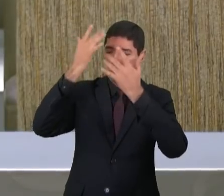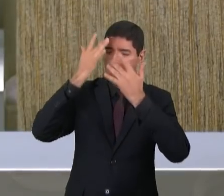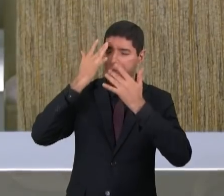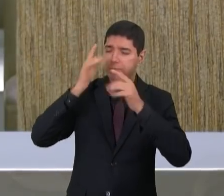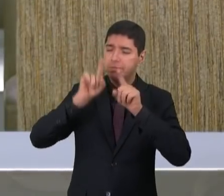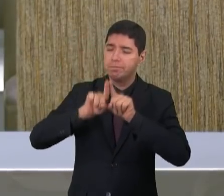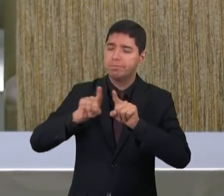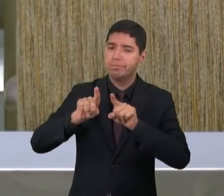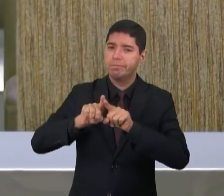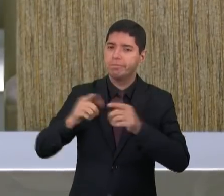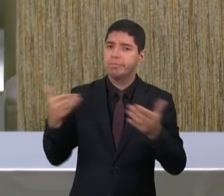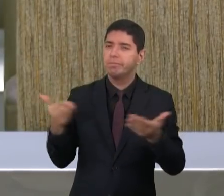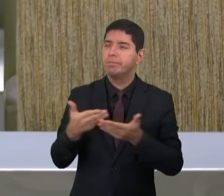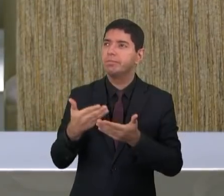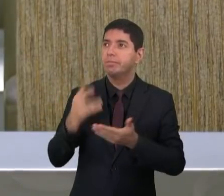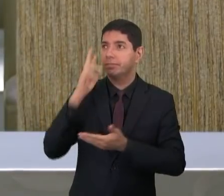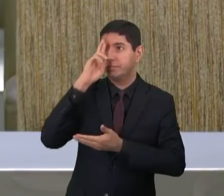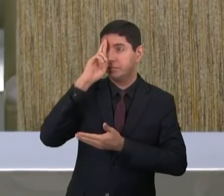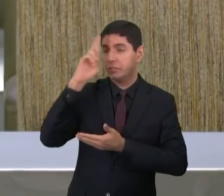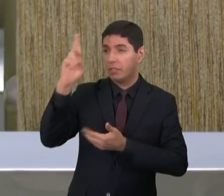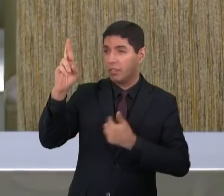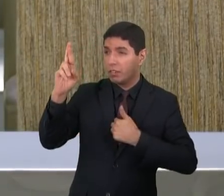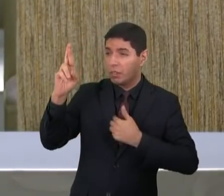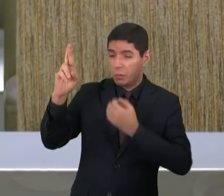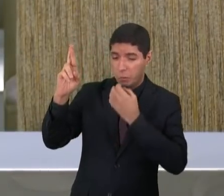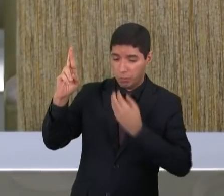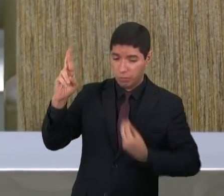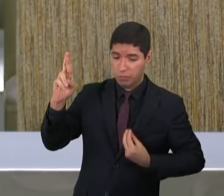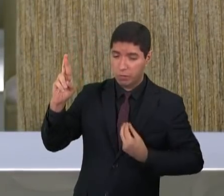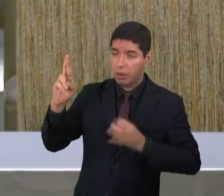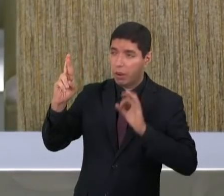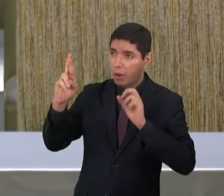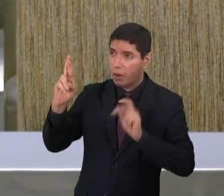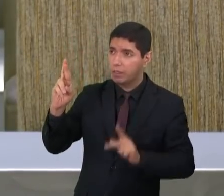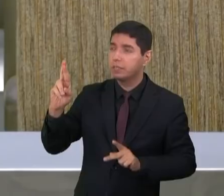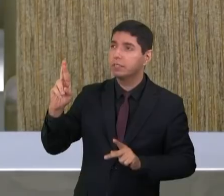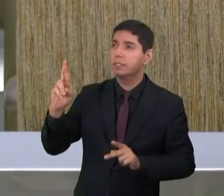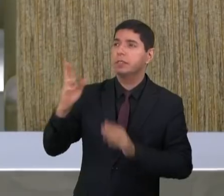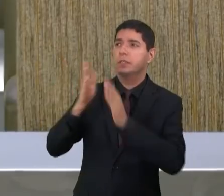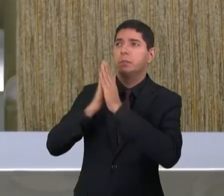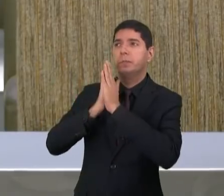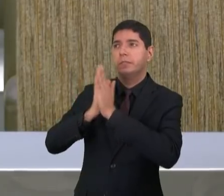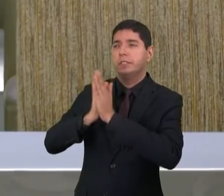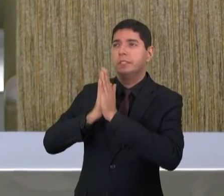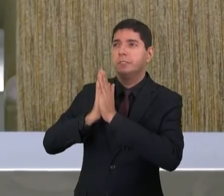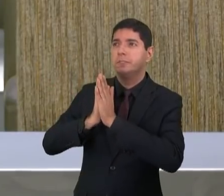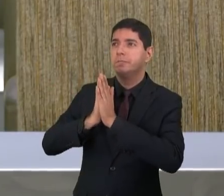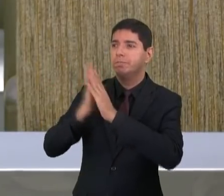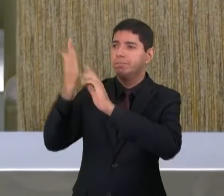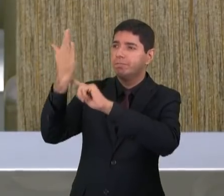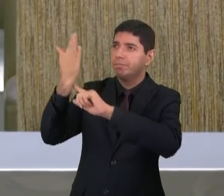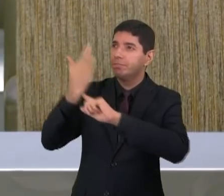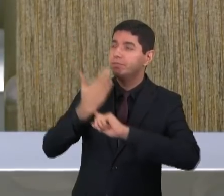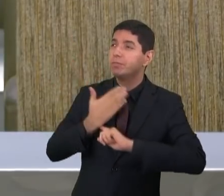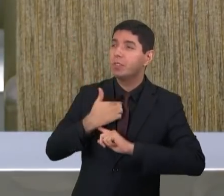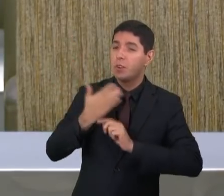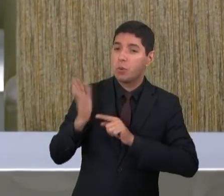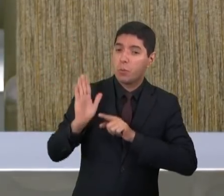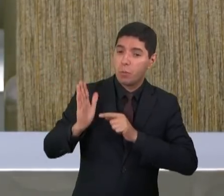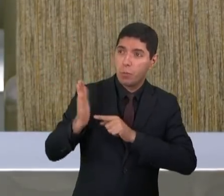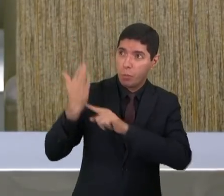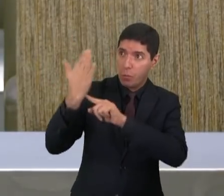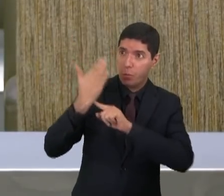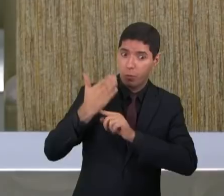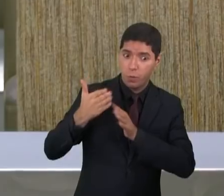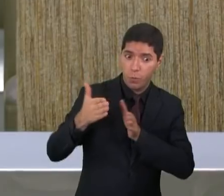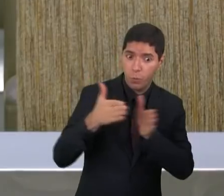olhos. Agora, pois, se tenho achado graça aos teus olhos, rogo-te que agora me faças saber o teu caminho,